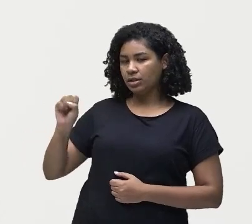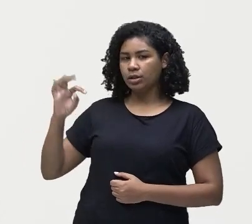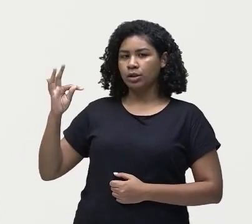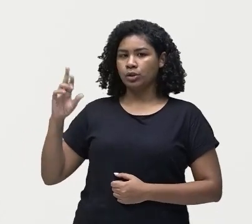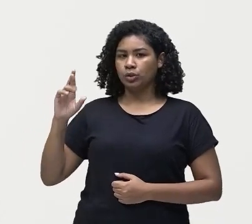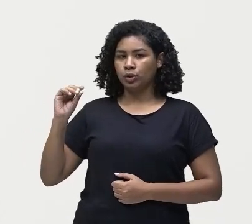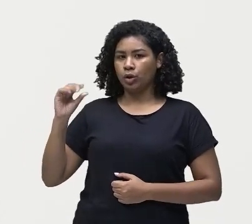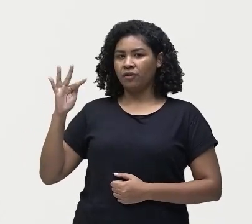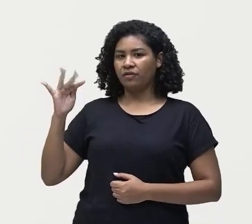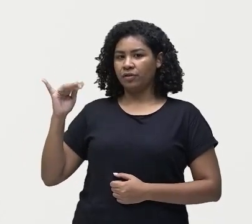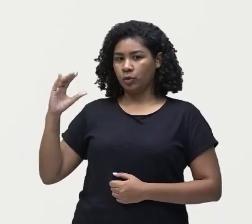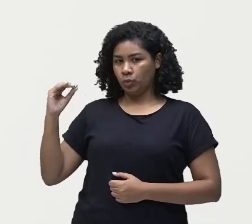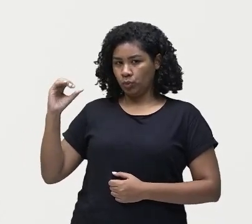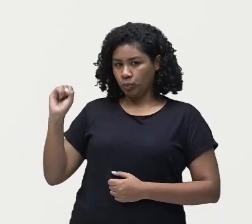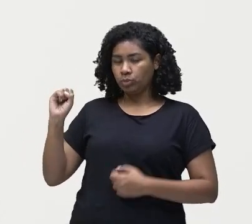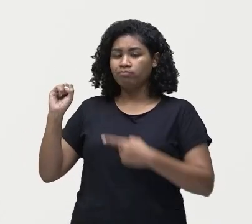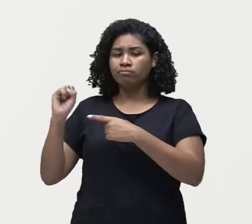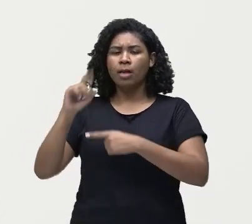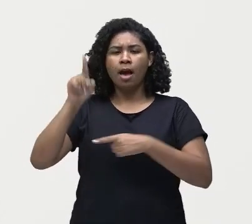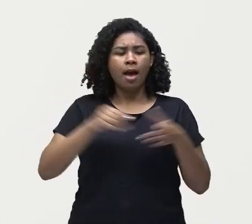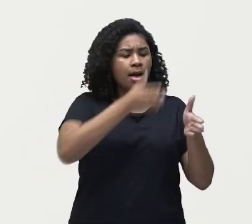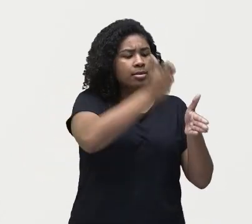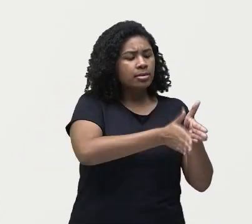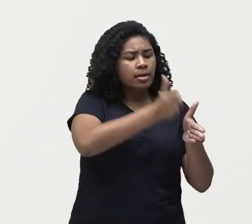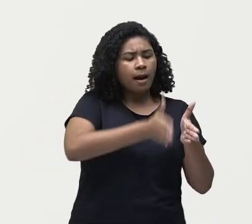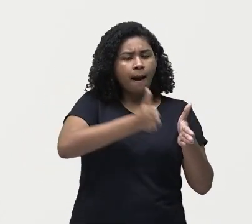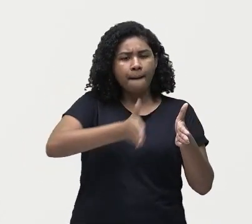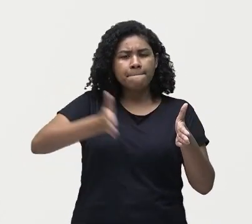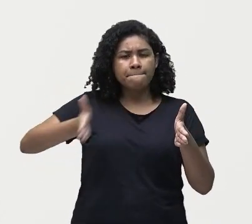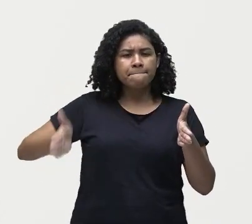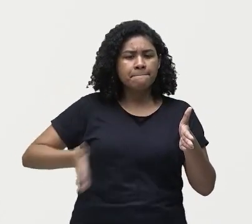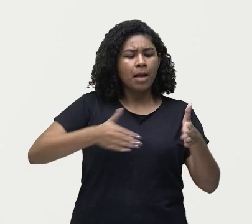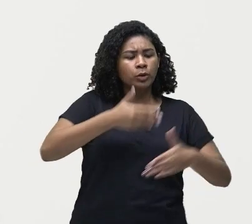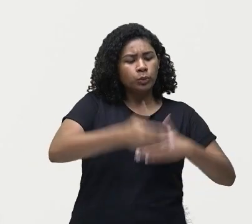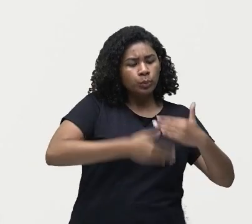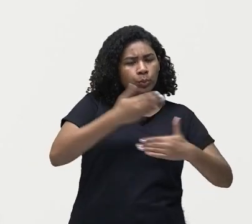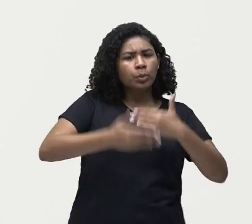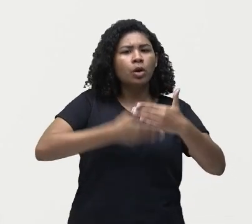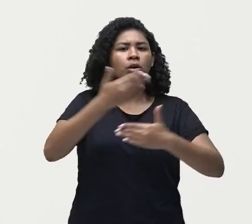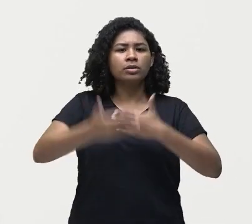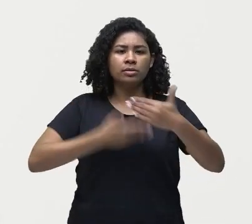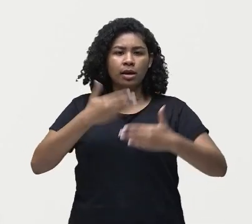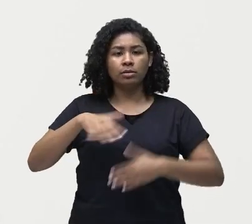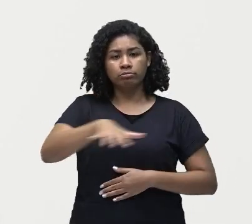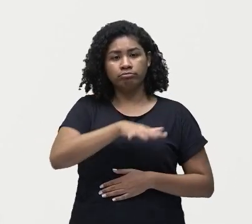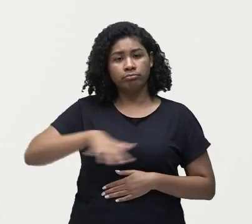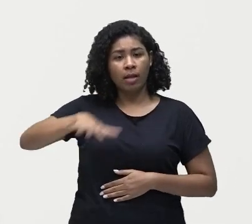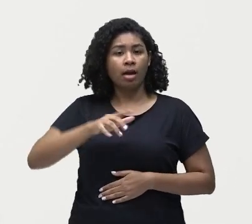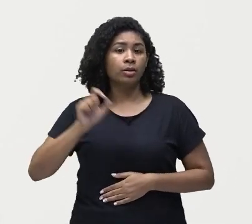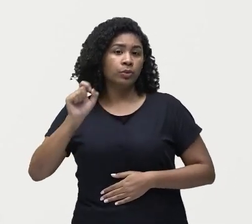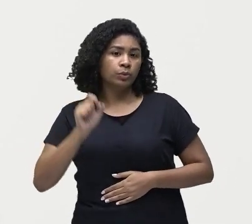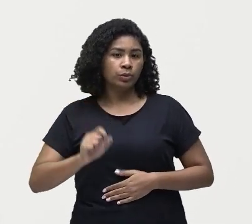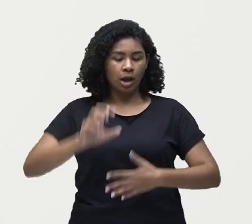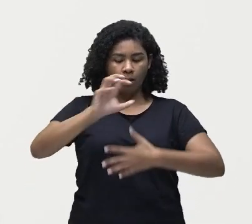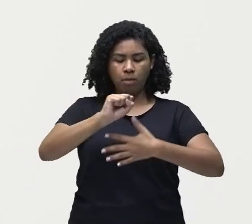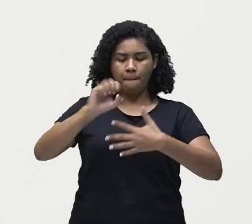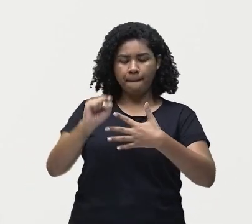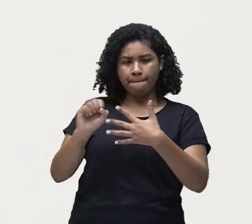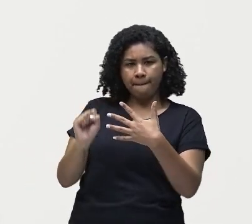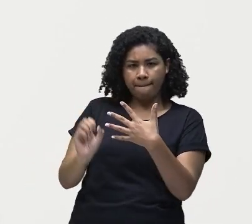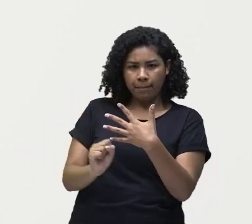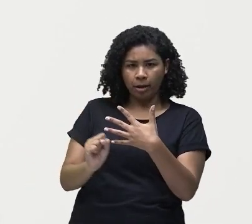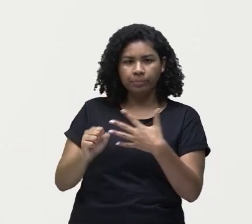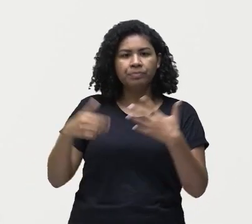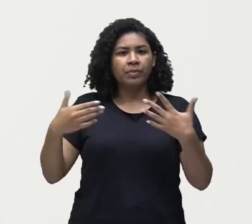processo que os organismos desempenham na cadeia alimentar. Cada ser fica